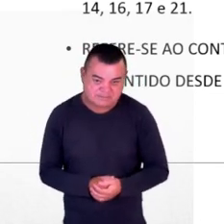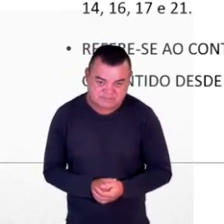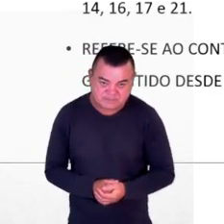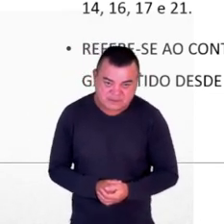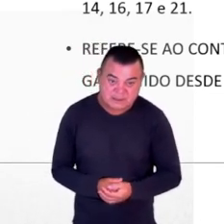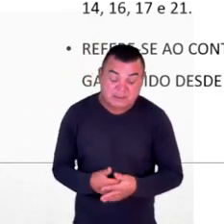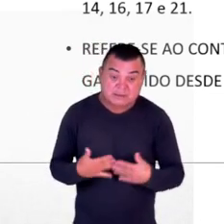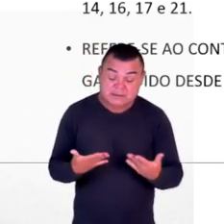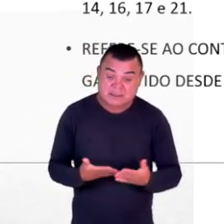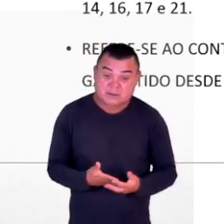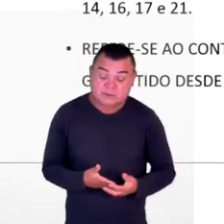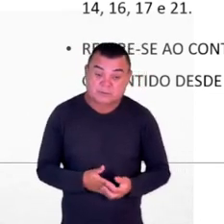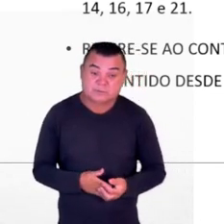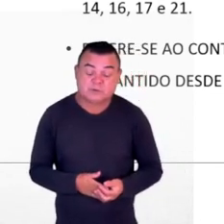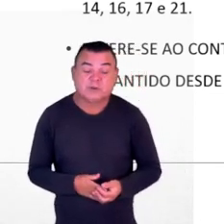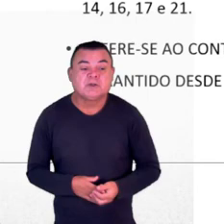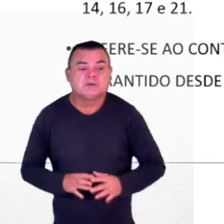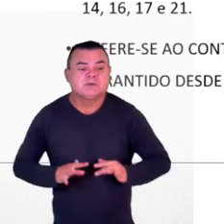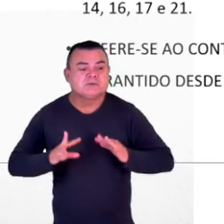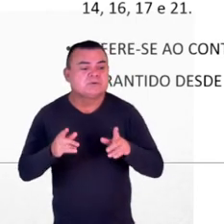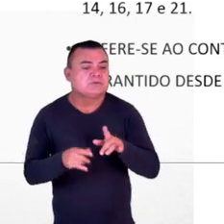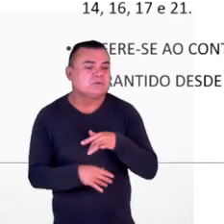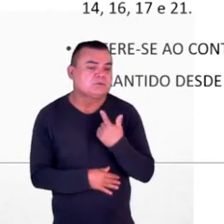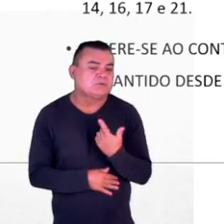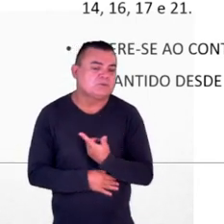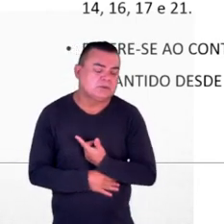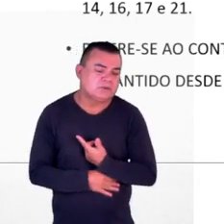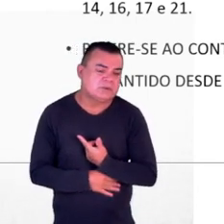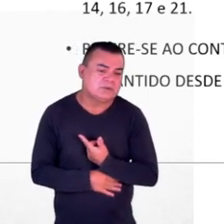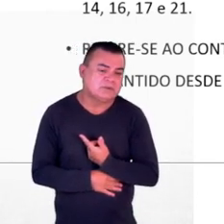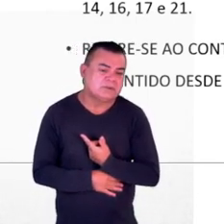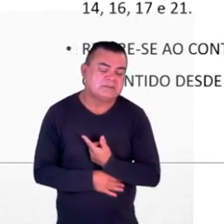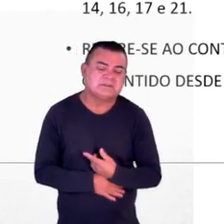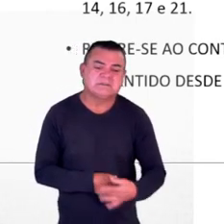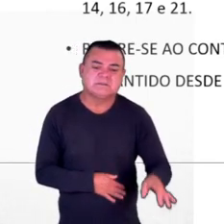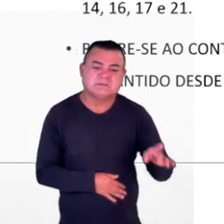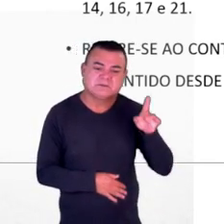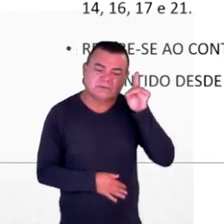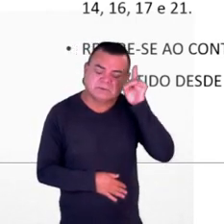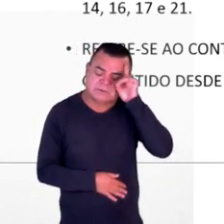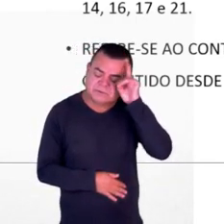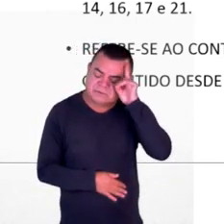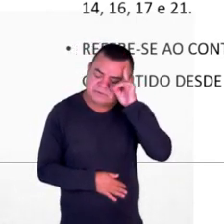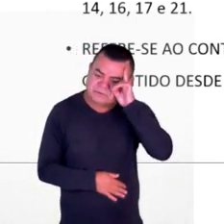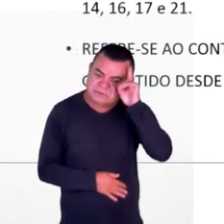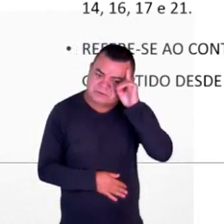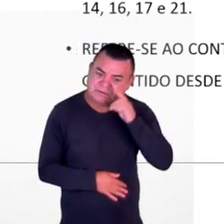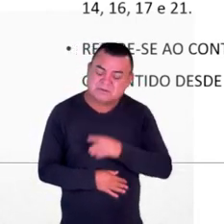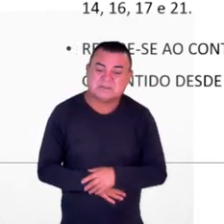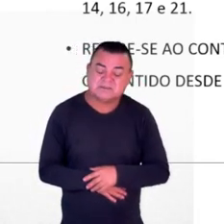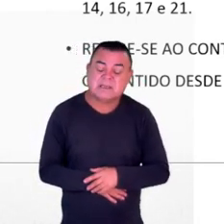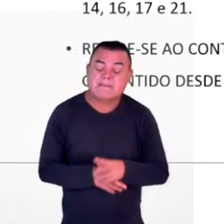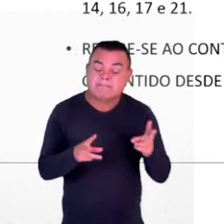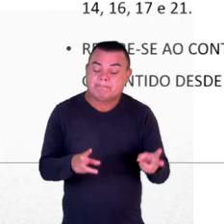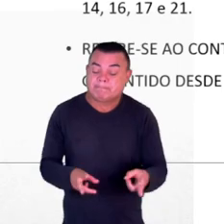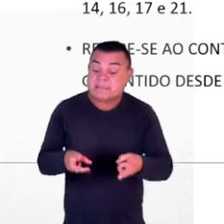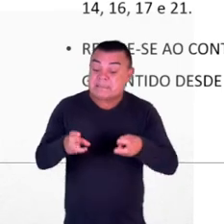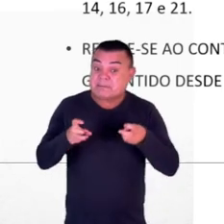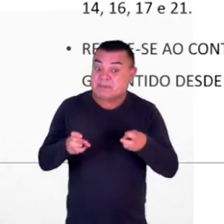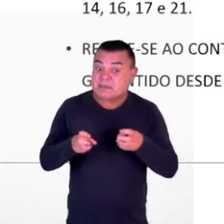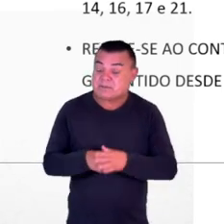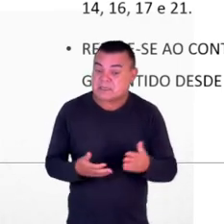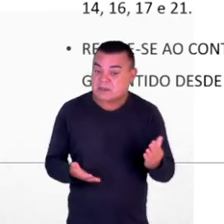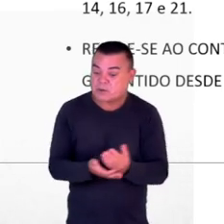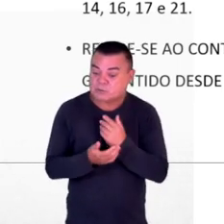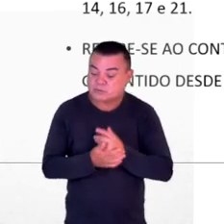Justiça todos nós Aqui passamos todos os dias por por esquinas do Brasil e